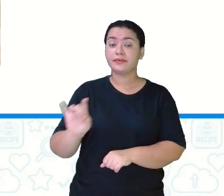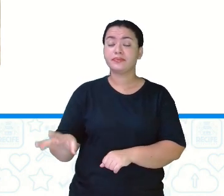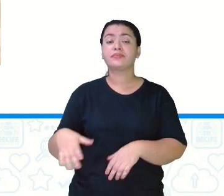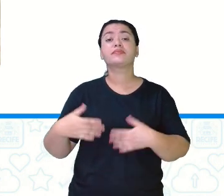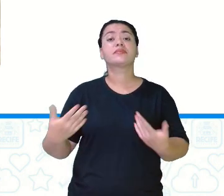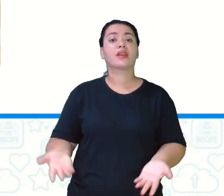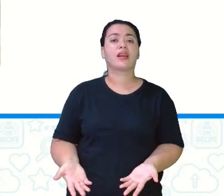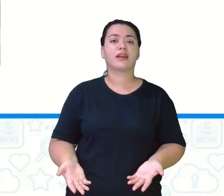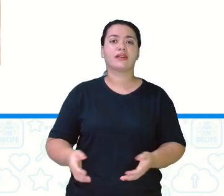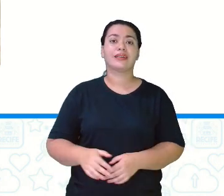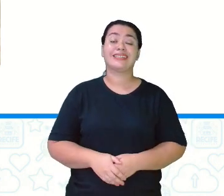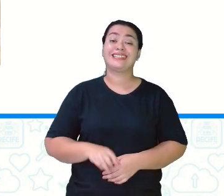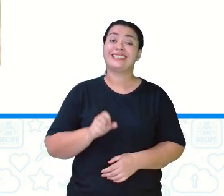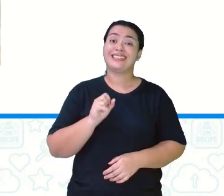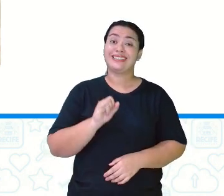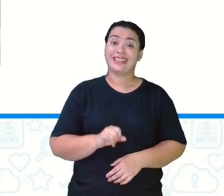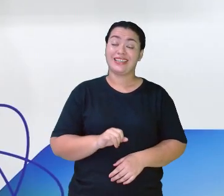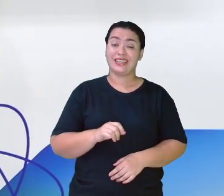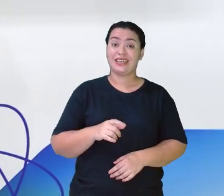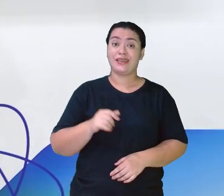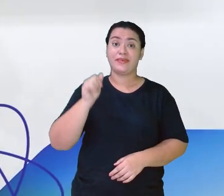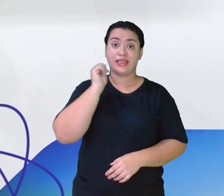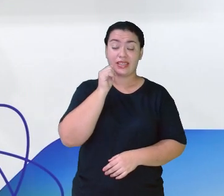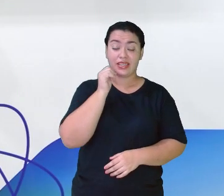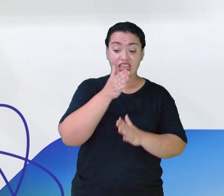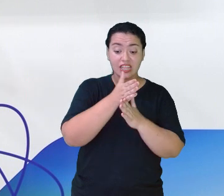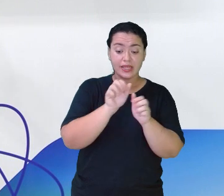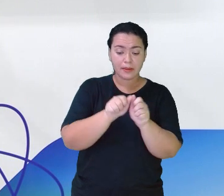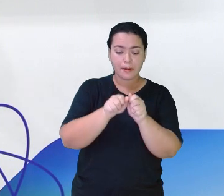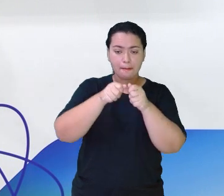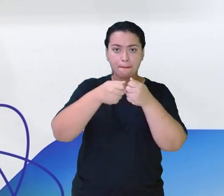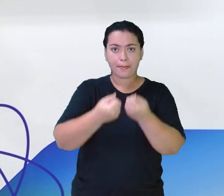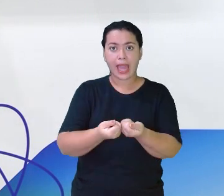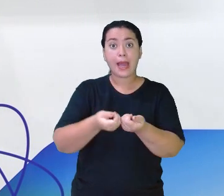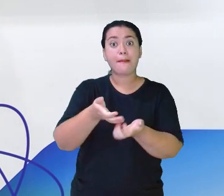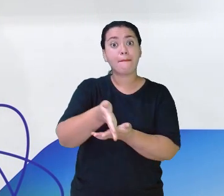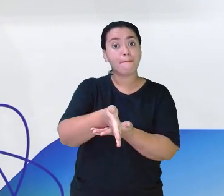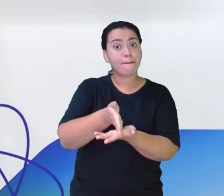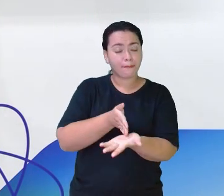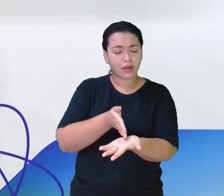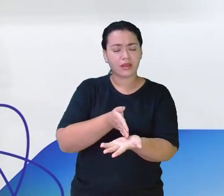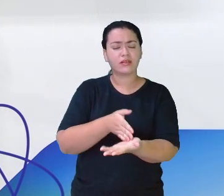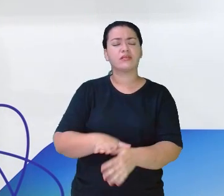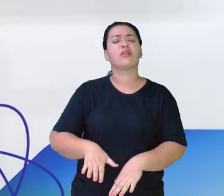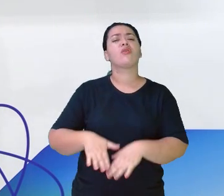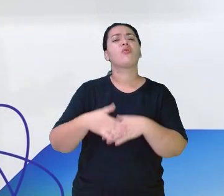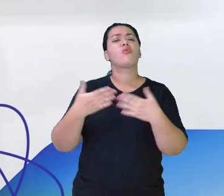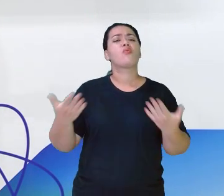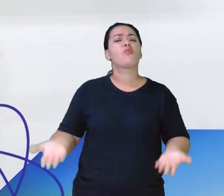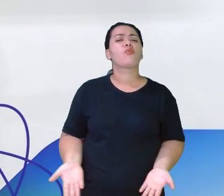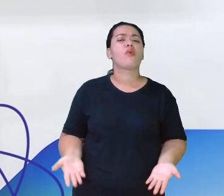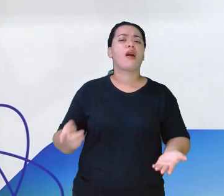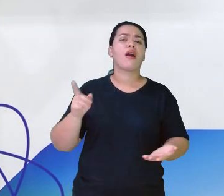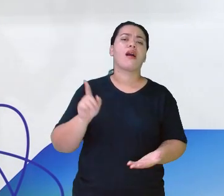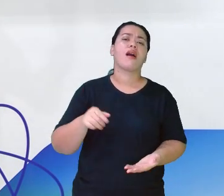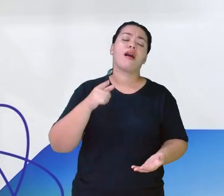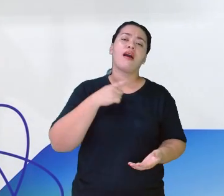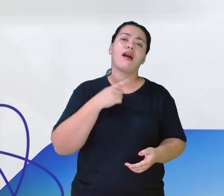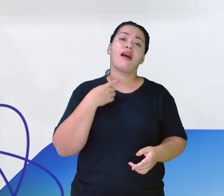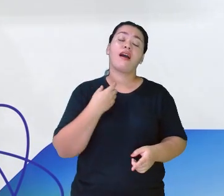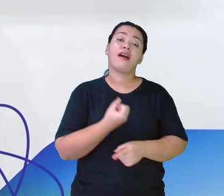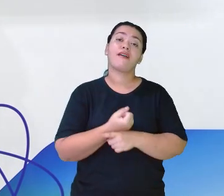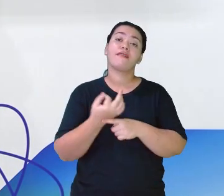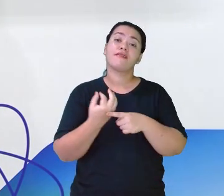Se ela dividiu ao meio, se ela está aí ó, dividindo ao meio, qual é a fração que representa